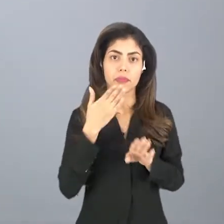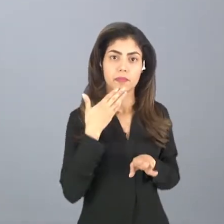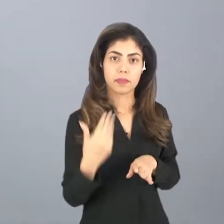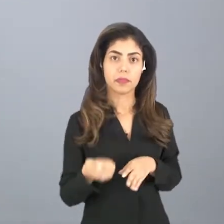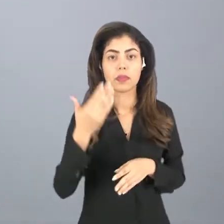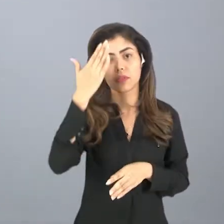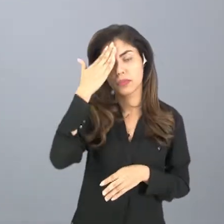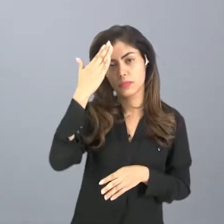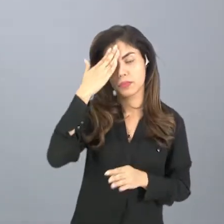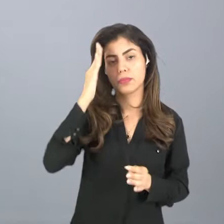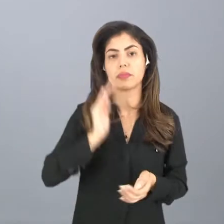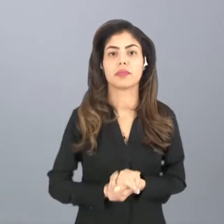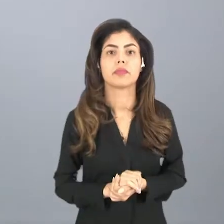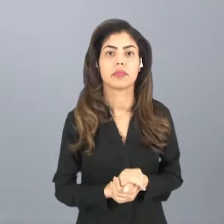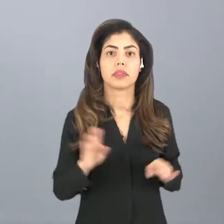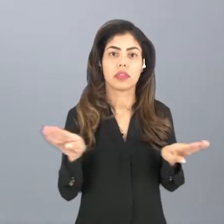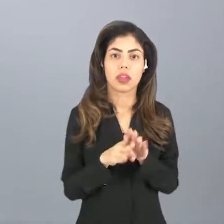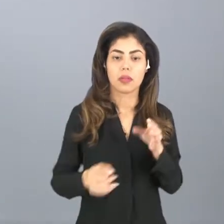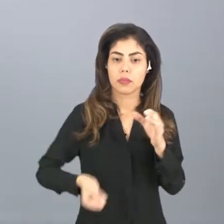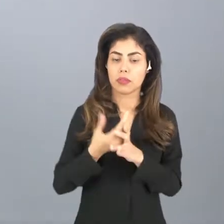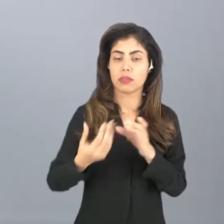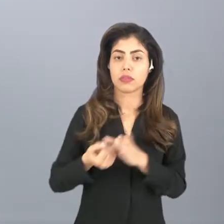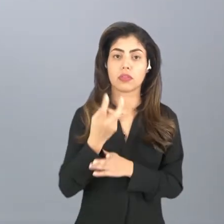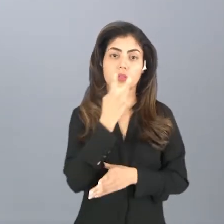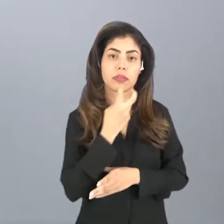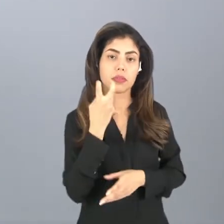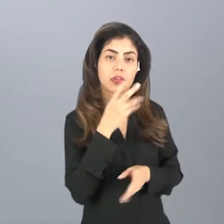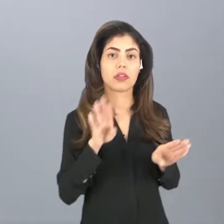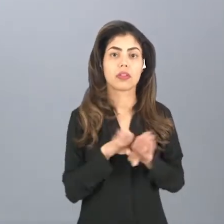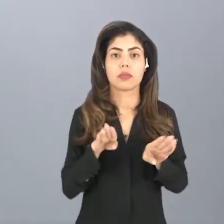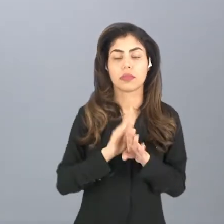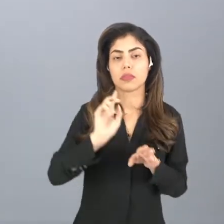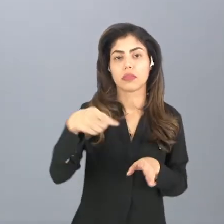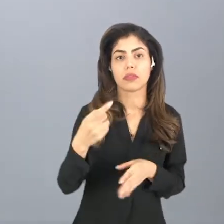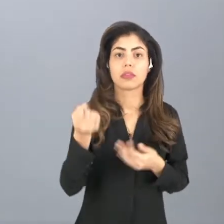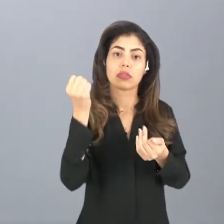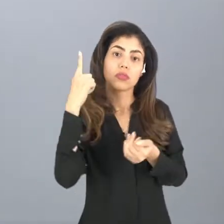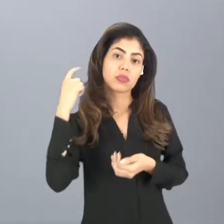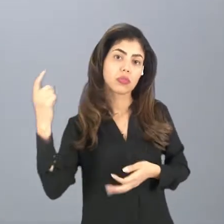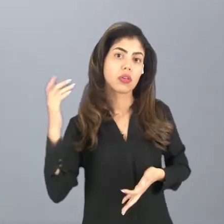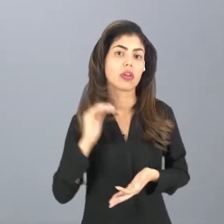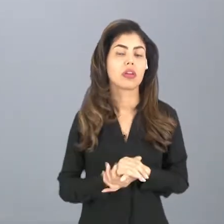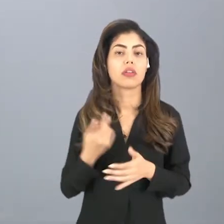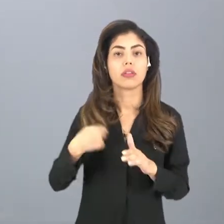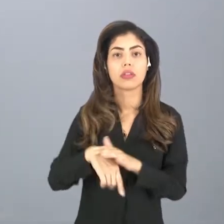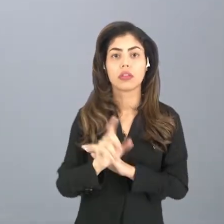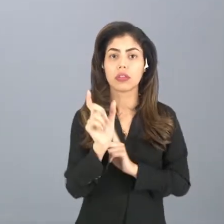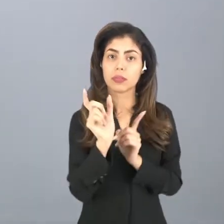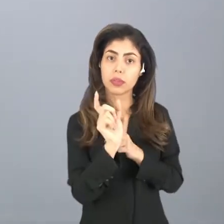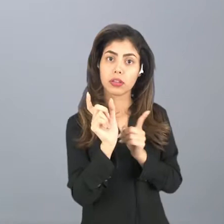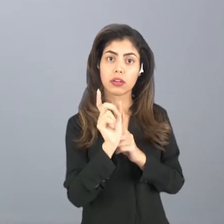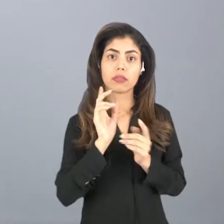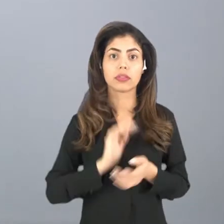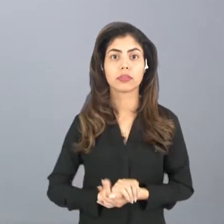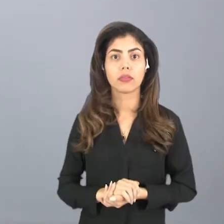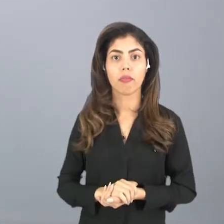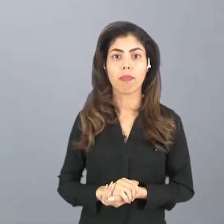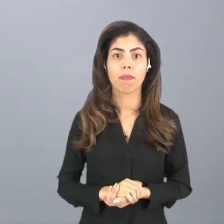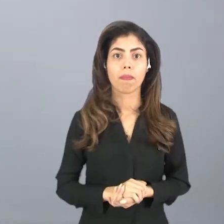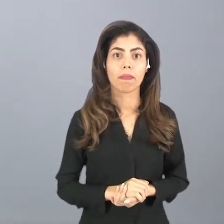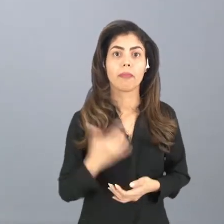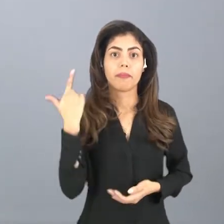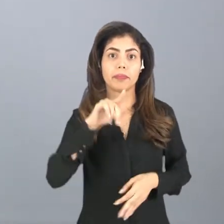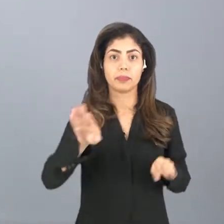minha compreensão, né, e produção oral a partir da decodificação de sons, né, que estão dentro das palavras. E